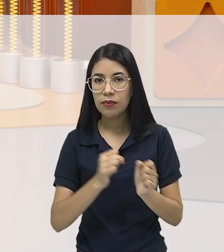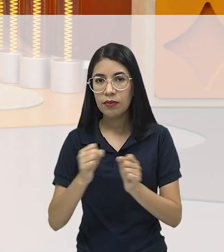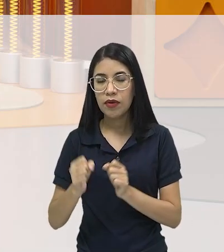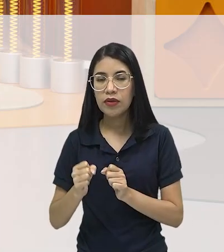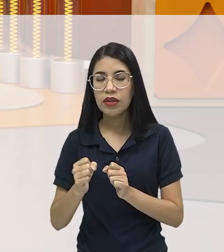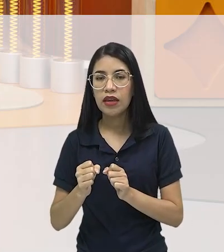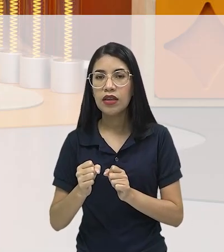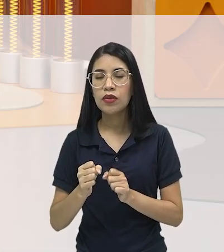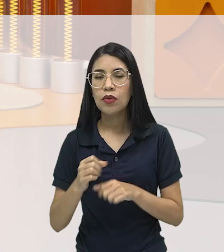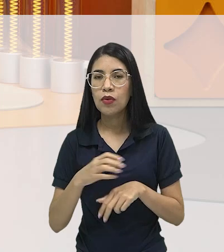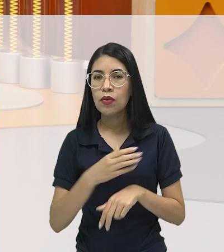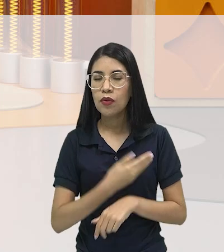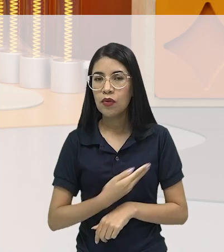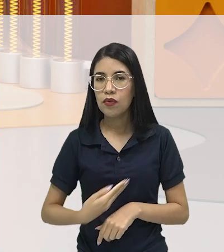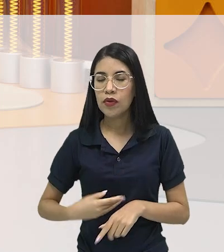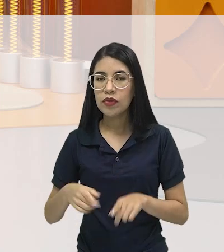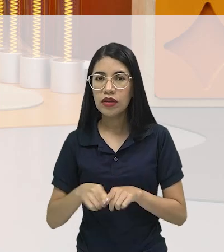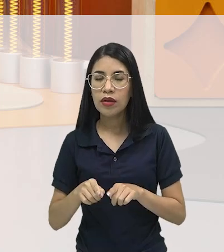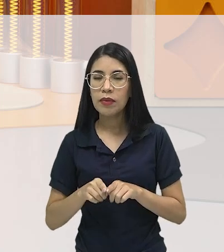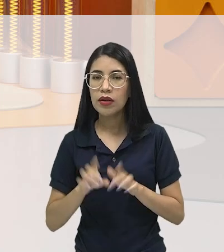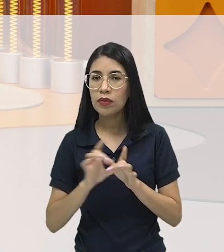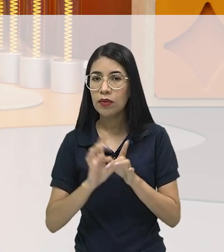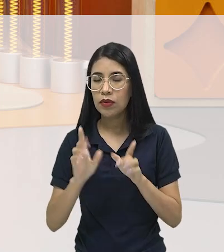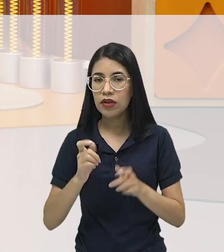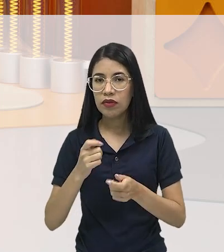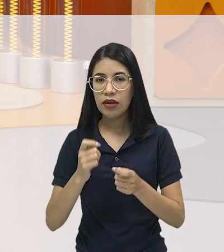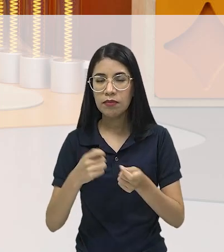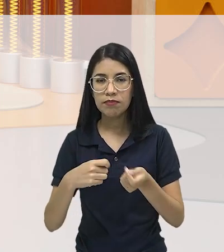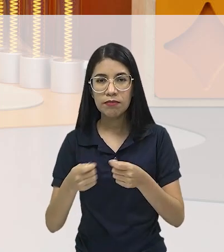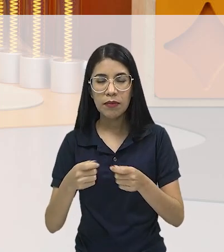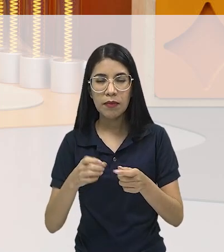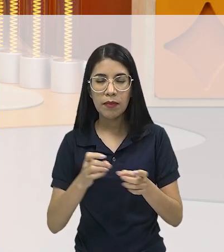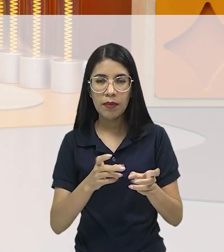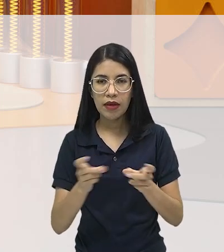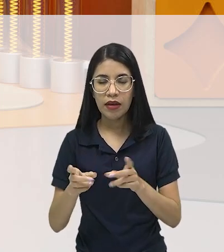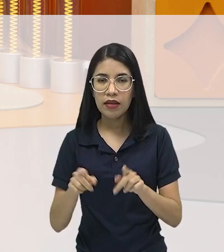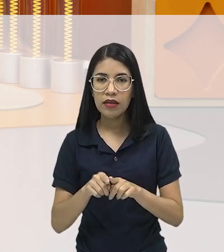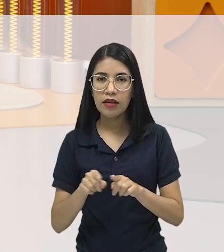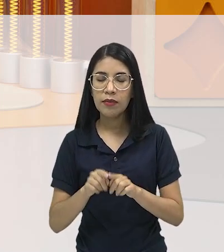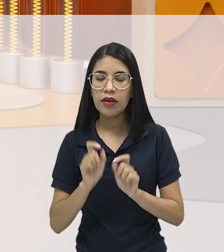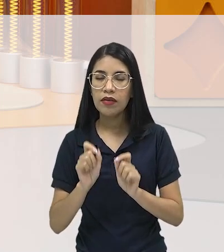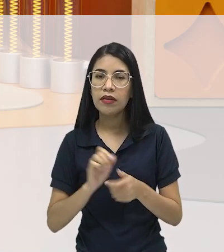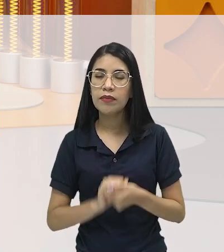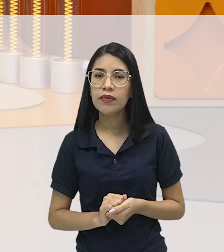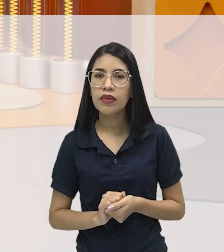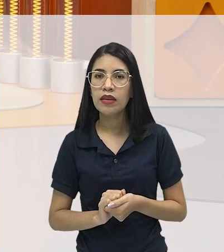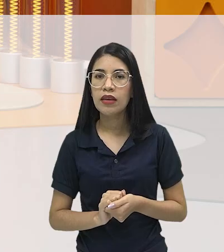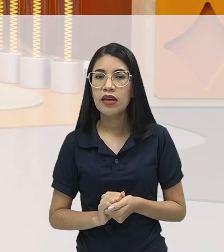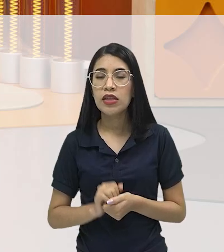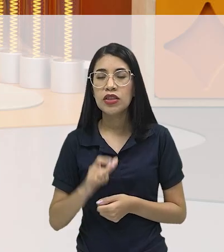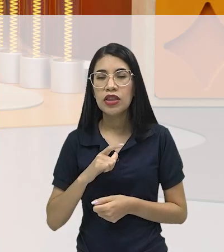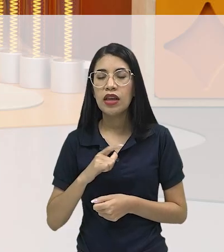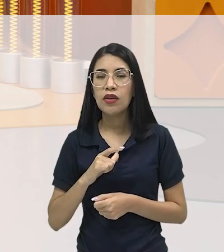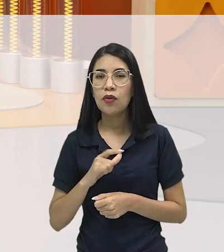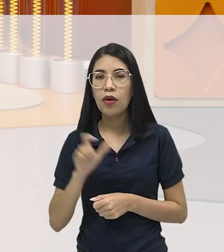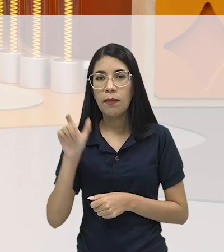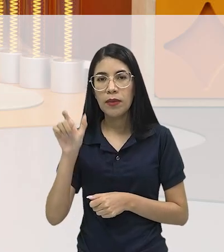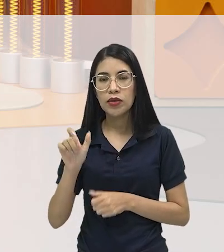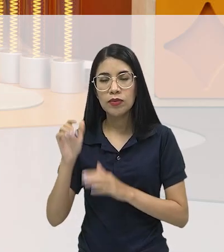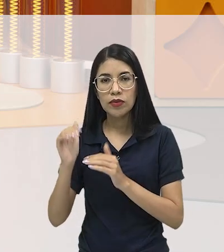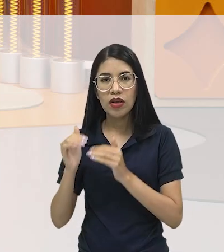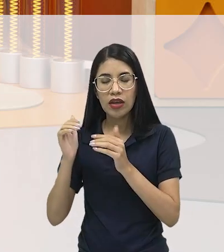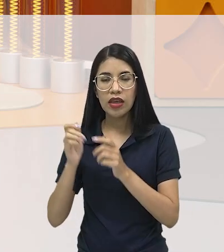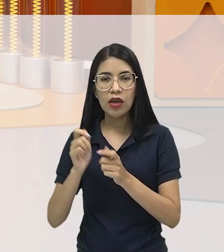que o Estado exerce e defende a livre ideia desse mercado, é onde ele coloca a sua teoria da mão invisível que rege todas as regras do